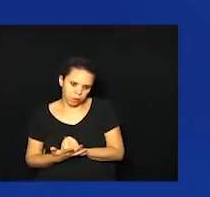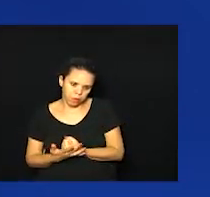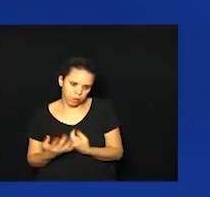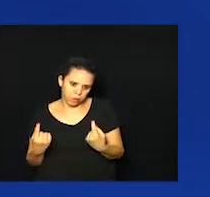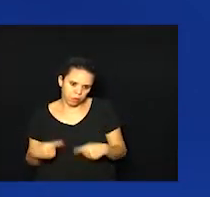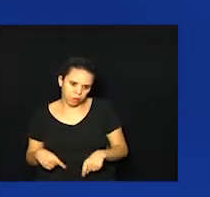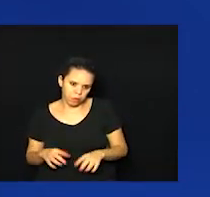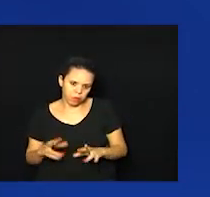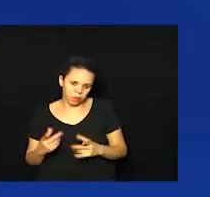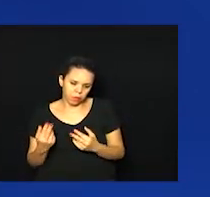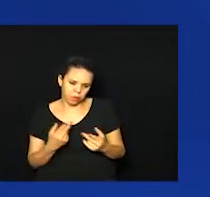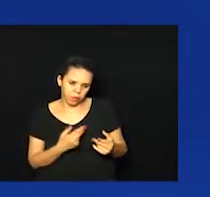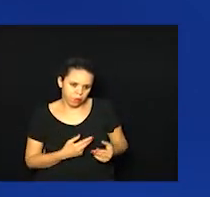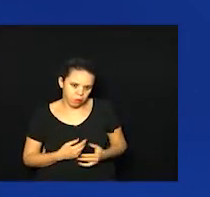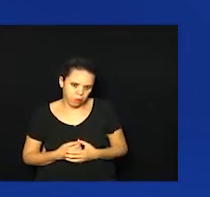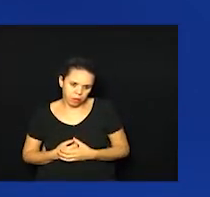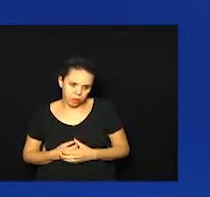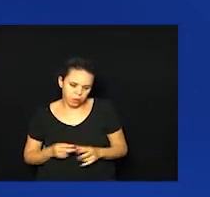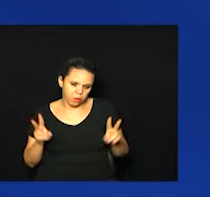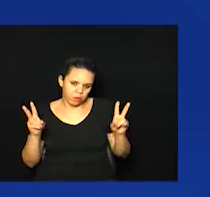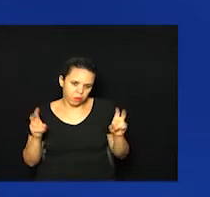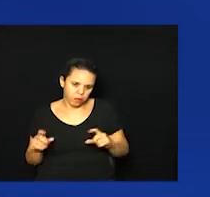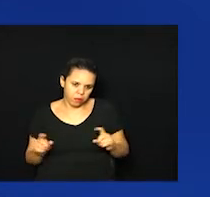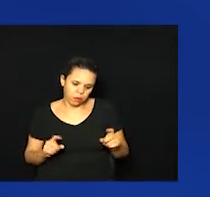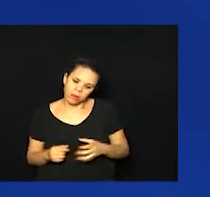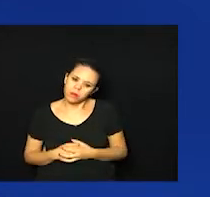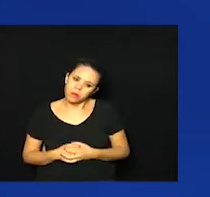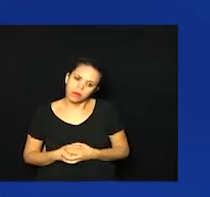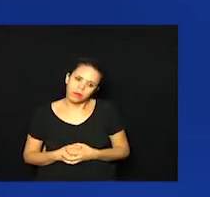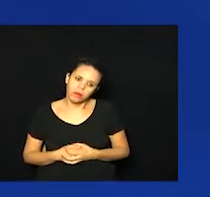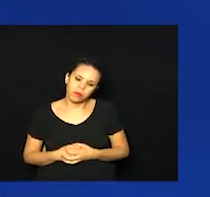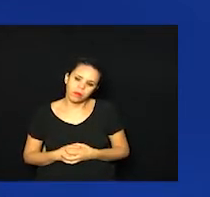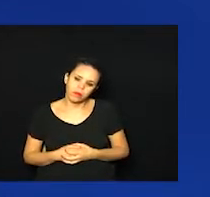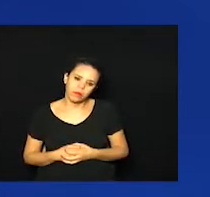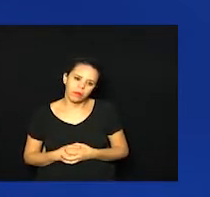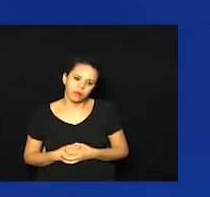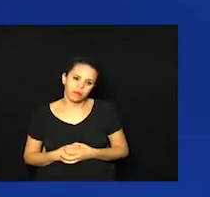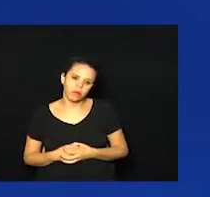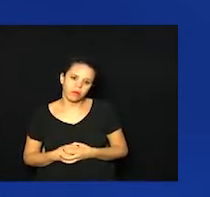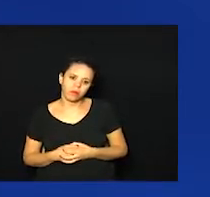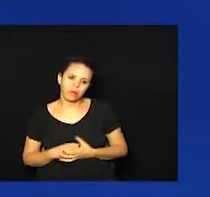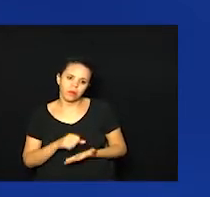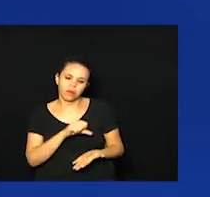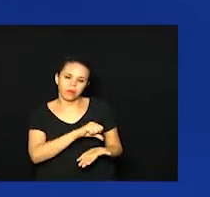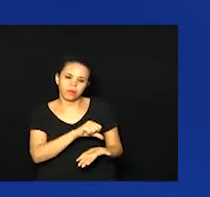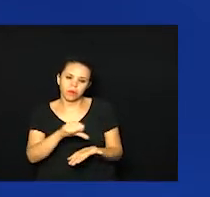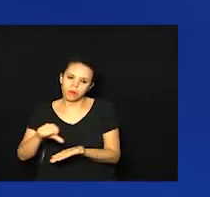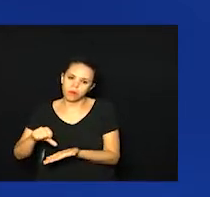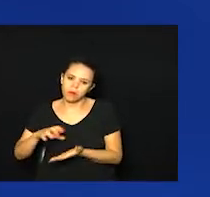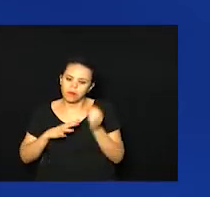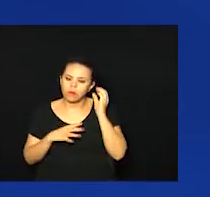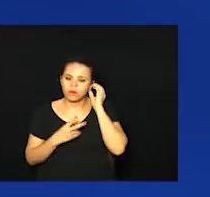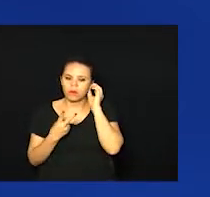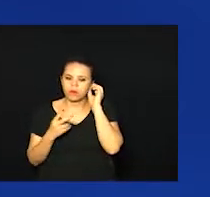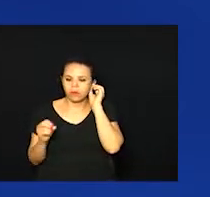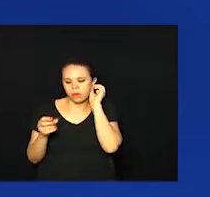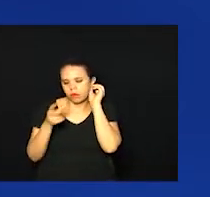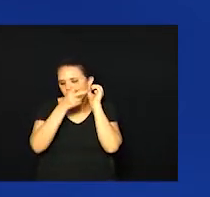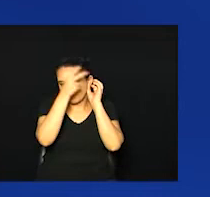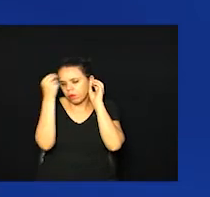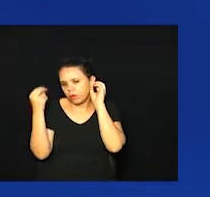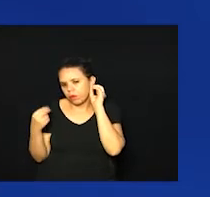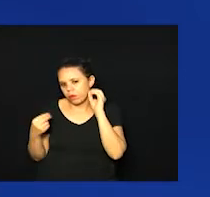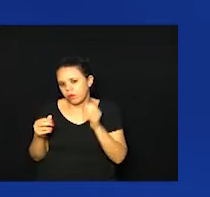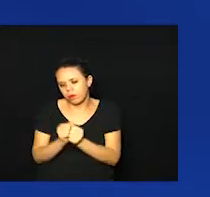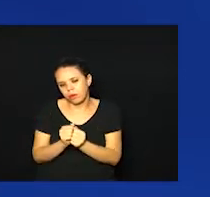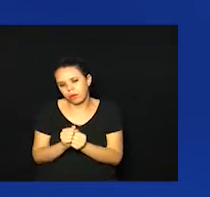comum. Isso, inclusive, foi tema da reunião da nossa região metropolitana, junto aos 20 prefeitos. Então, nós